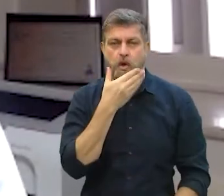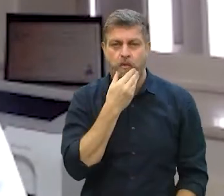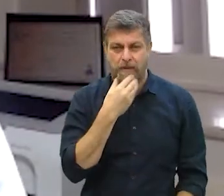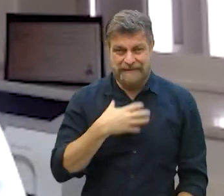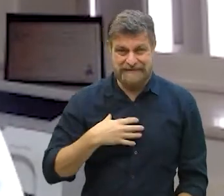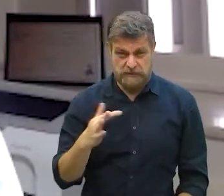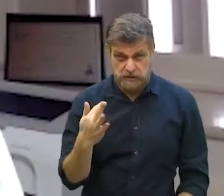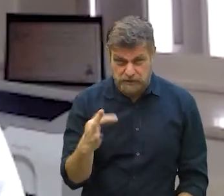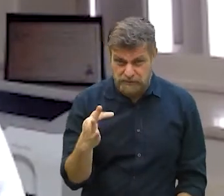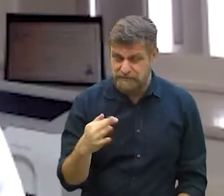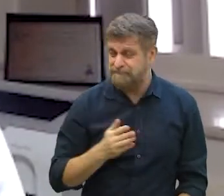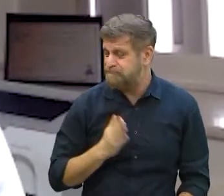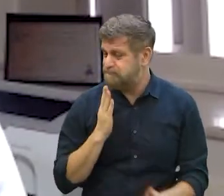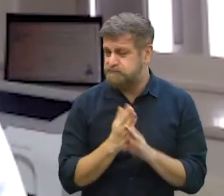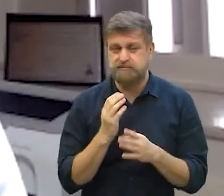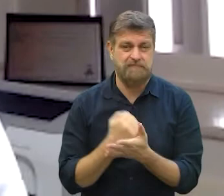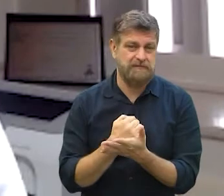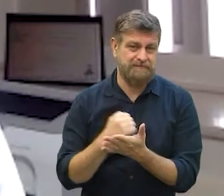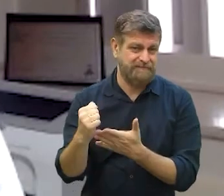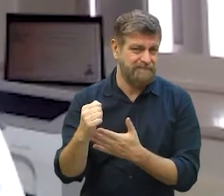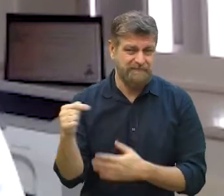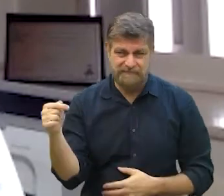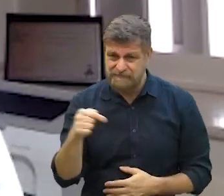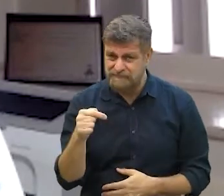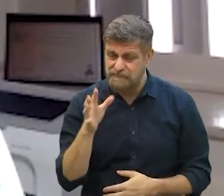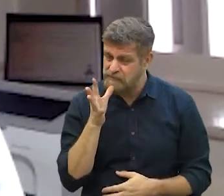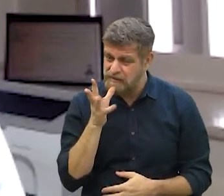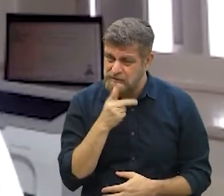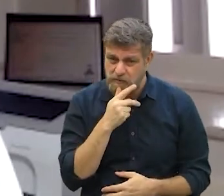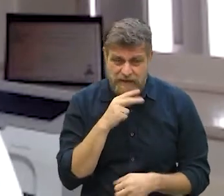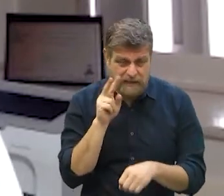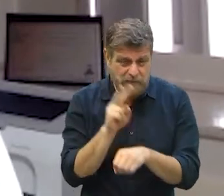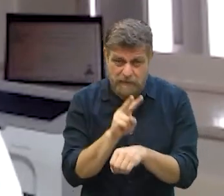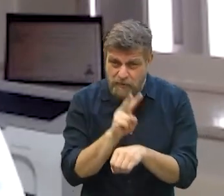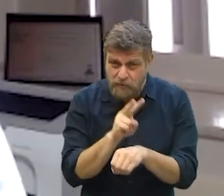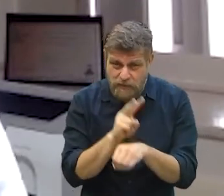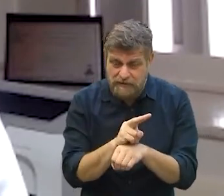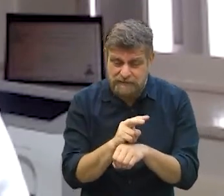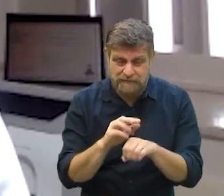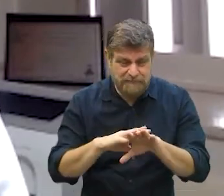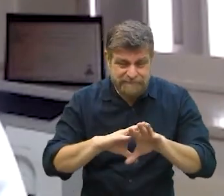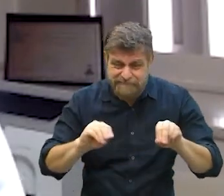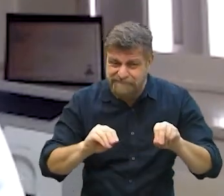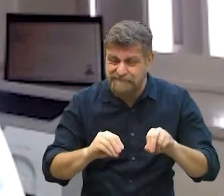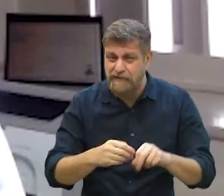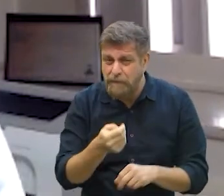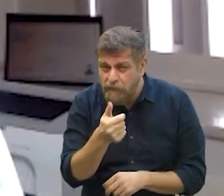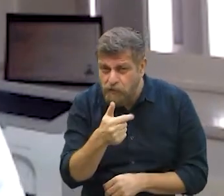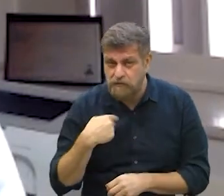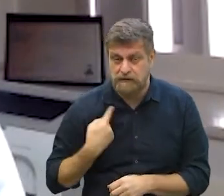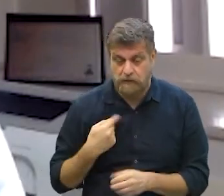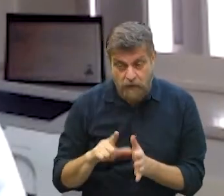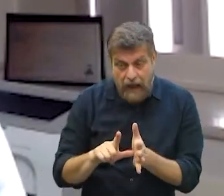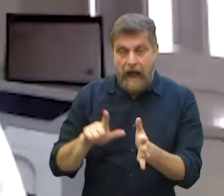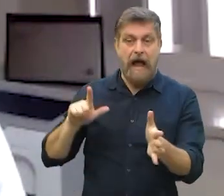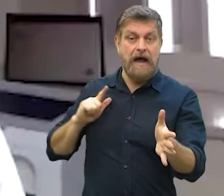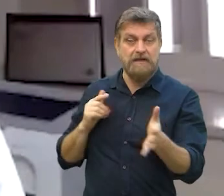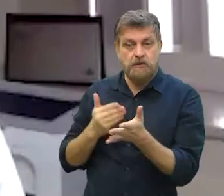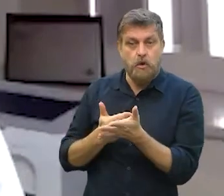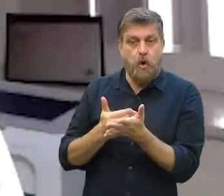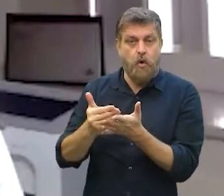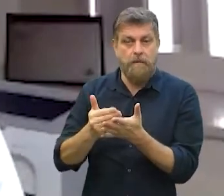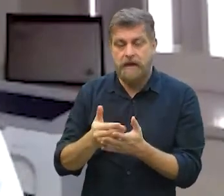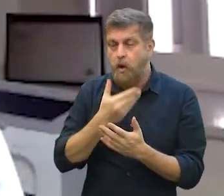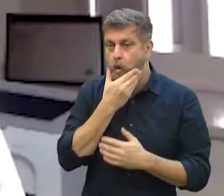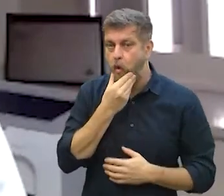nos sintomas, nós vamos fazer um diagnóstico tardio, numa fase avançada e mais difícil de curar. O ideal é fazer precocemente, quando